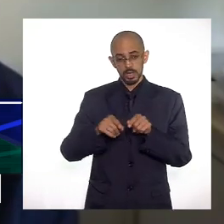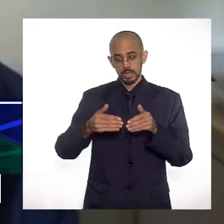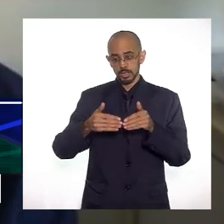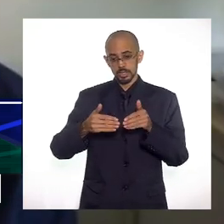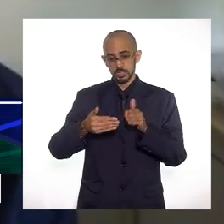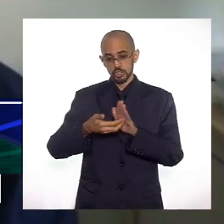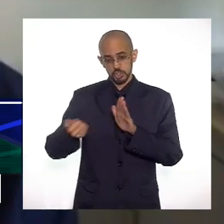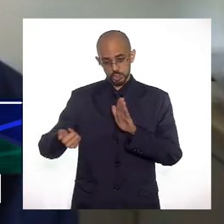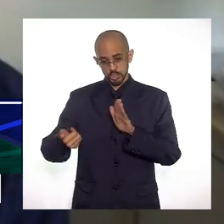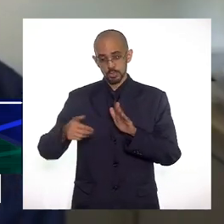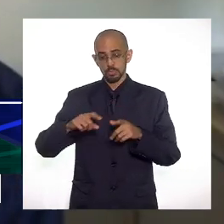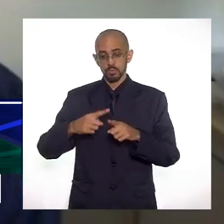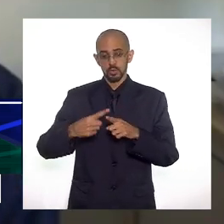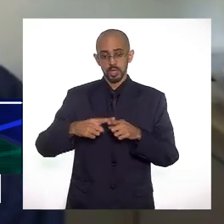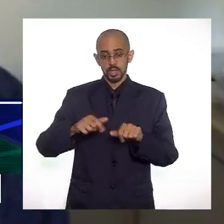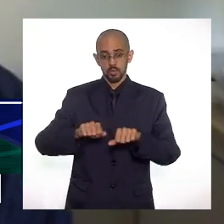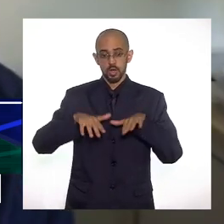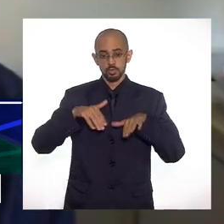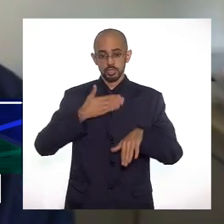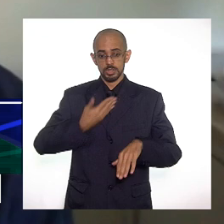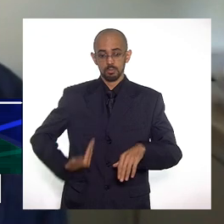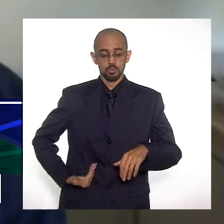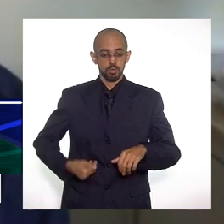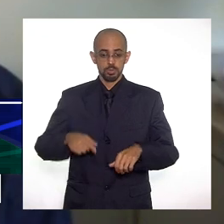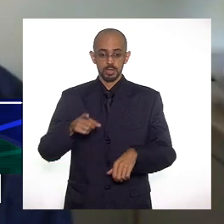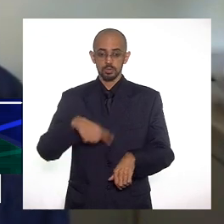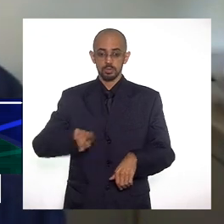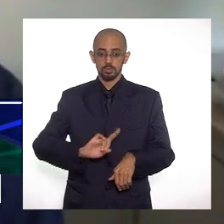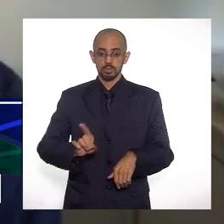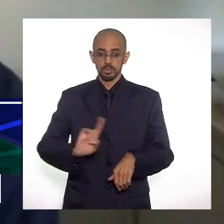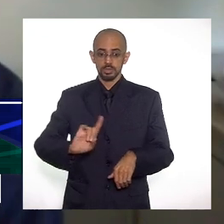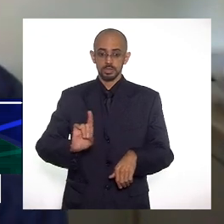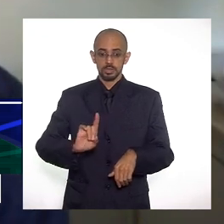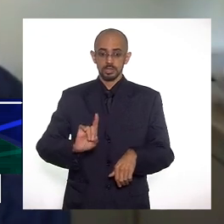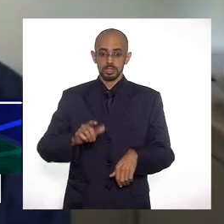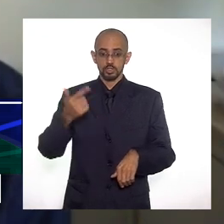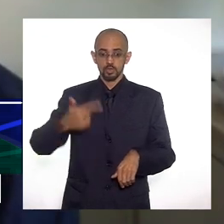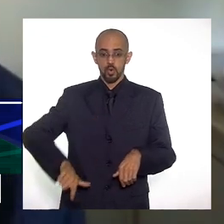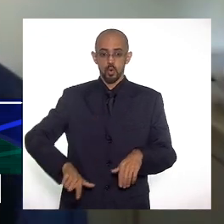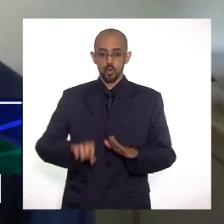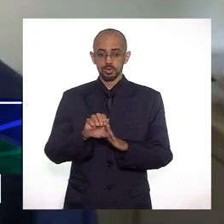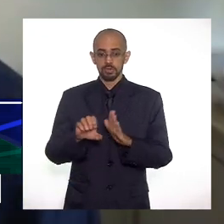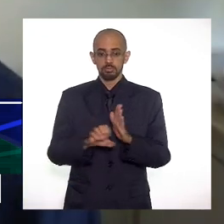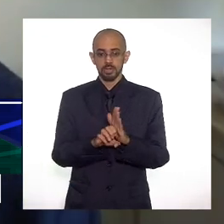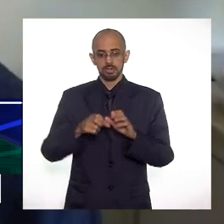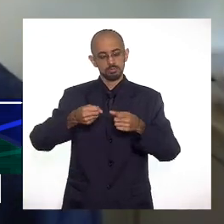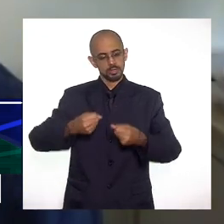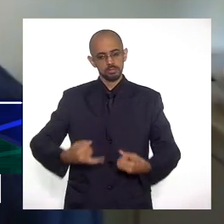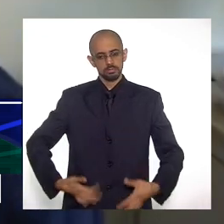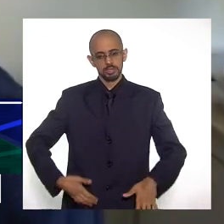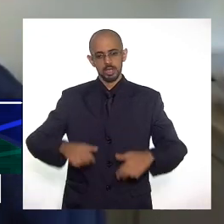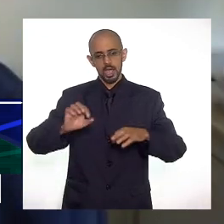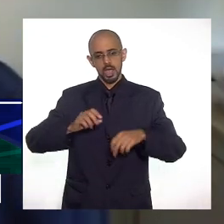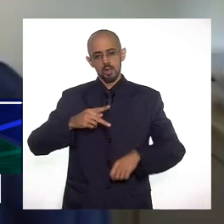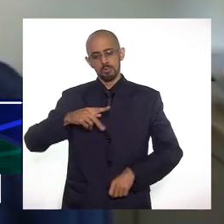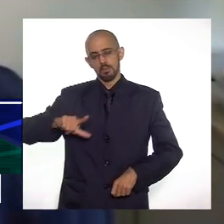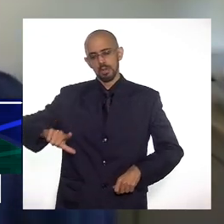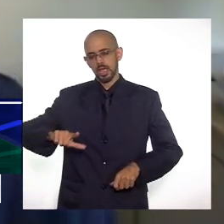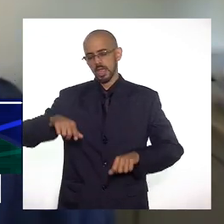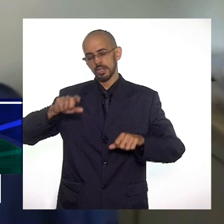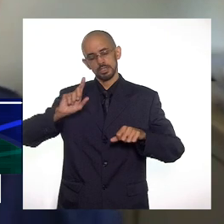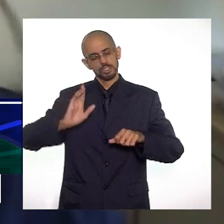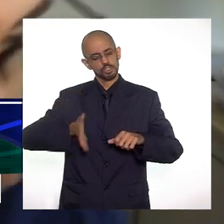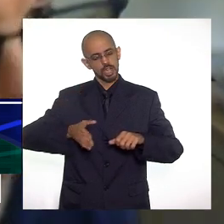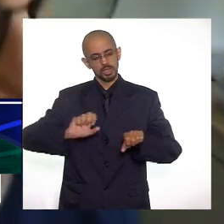com a audiência pública e toda a discussão, não há necessidade de mais uma emenda para explicar um projeto que está absolutamente